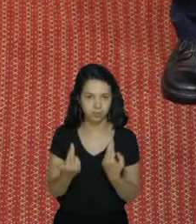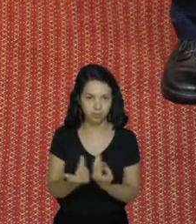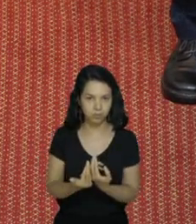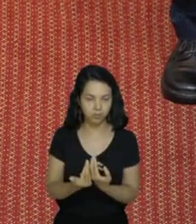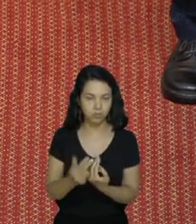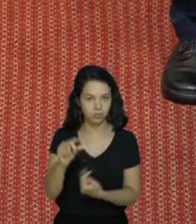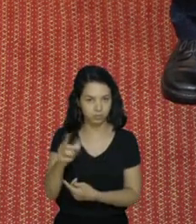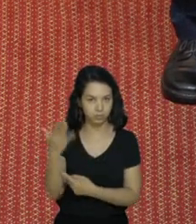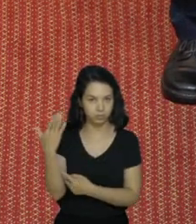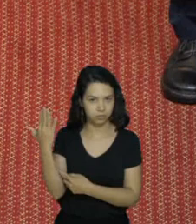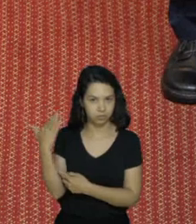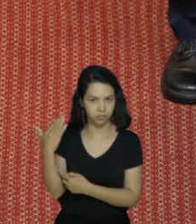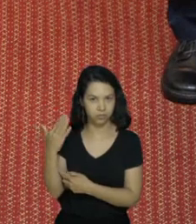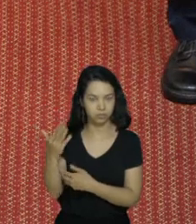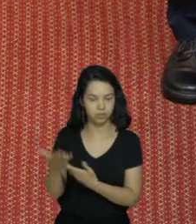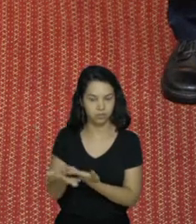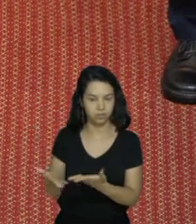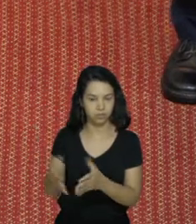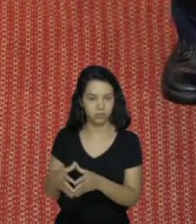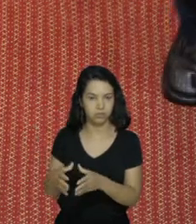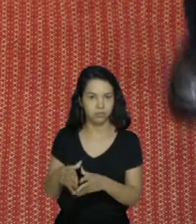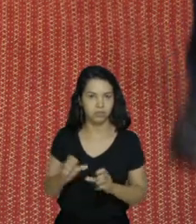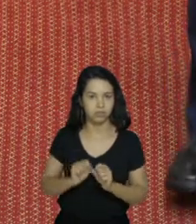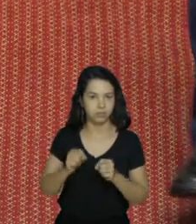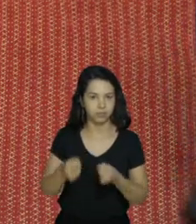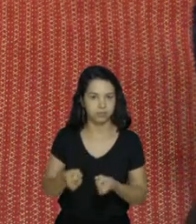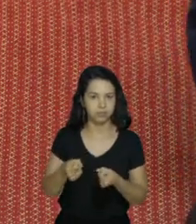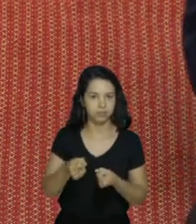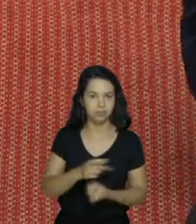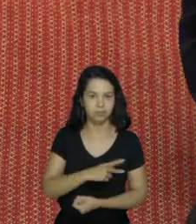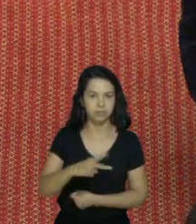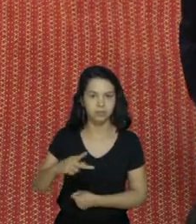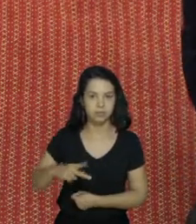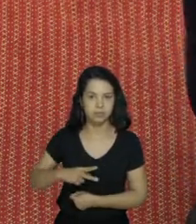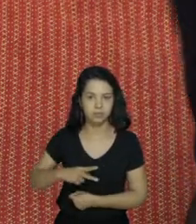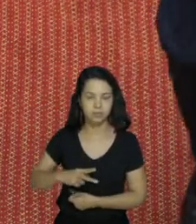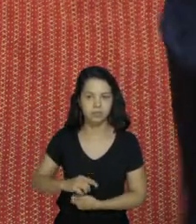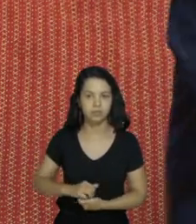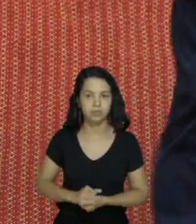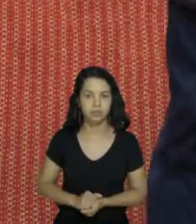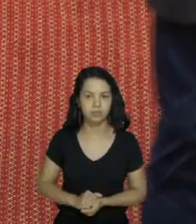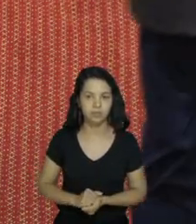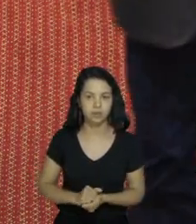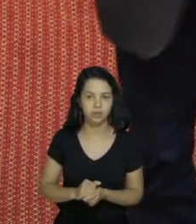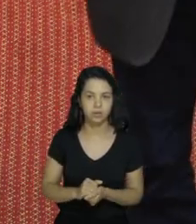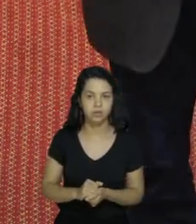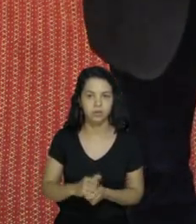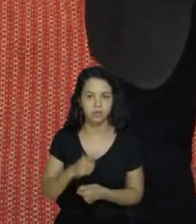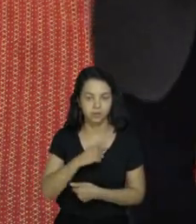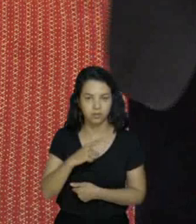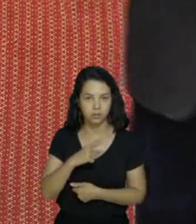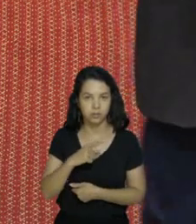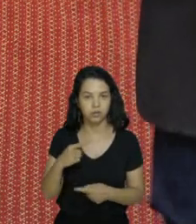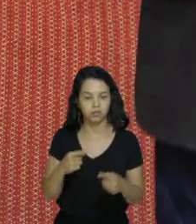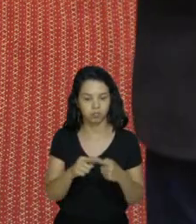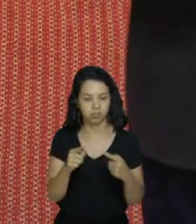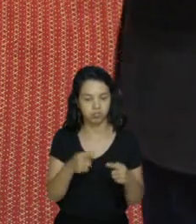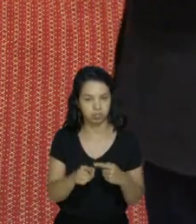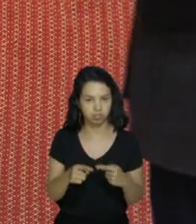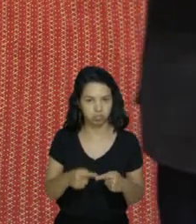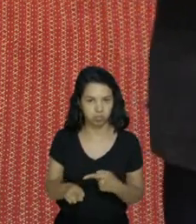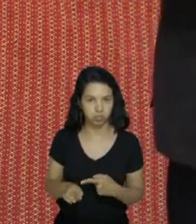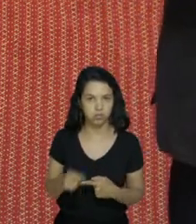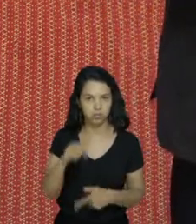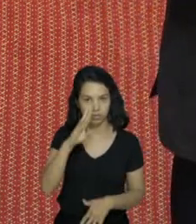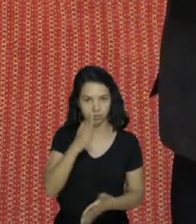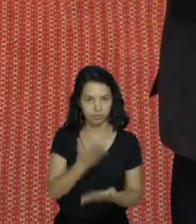pessoal da Defensoria Pública. Há algumas divergências ainda. Eu acredito que é